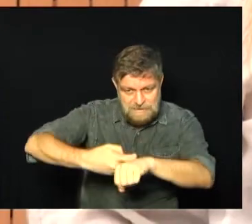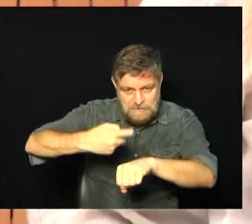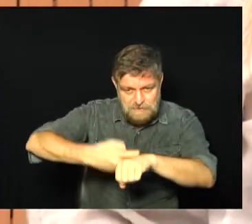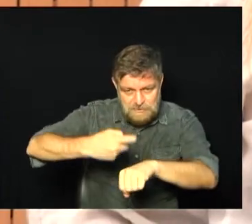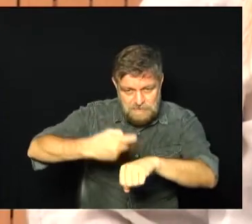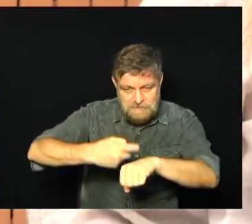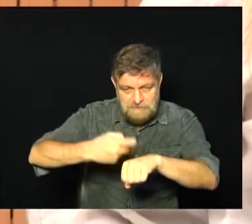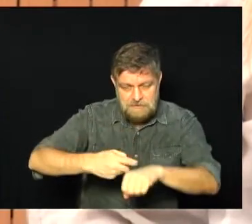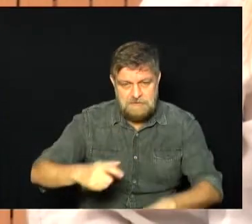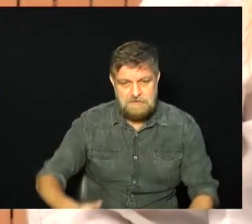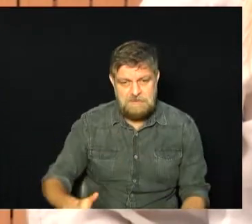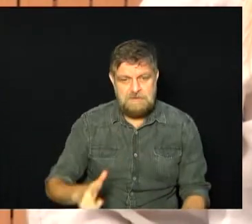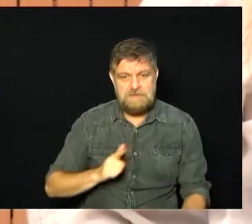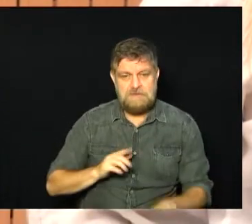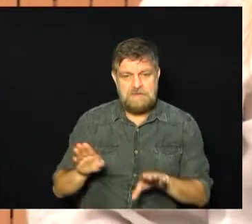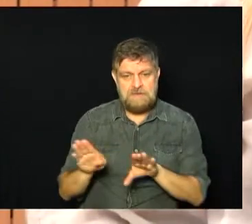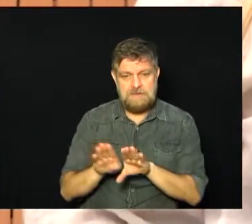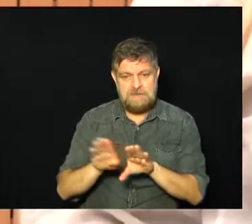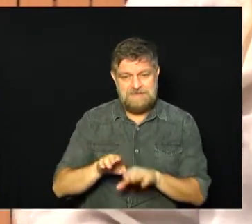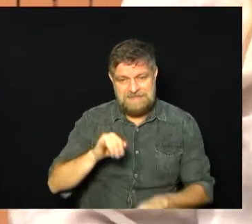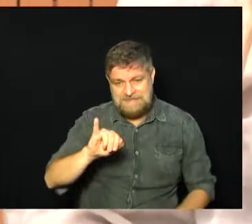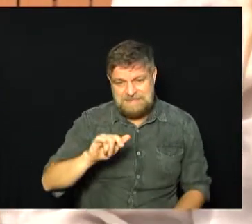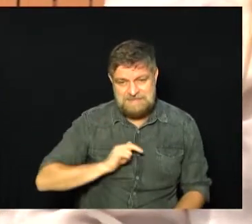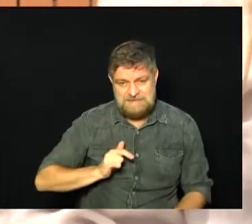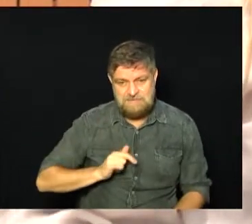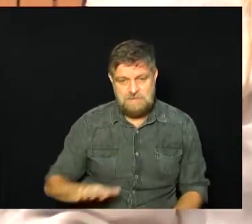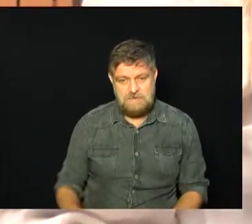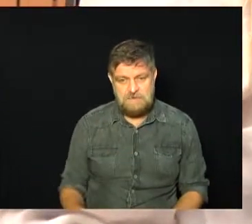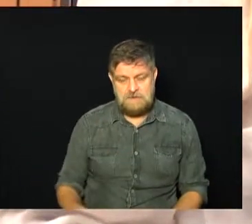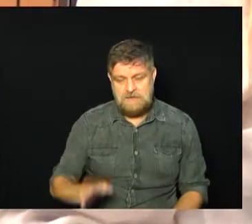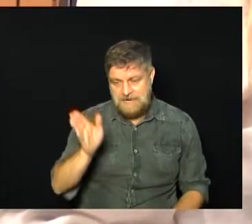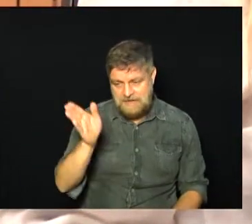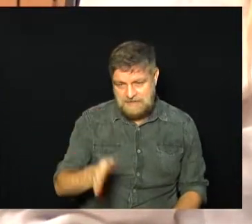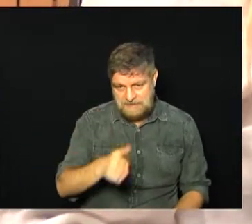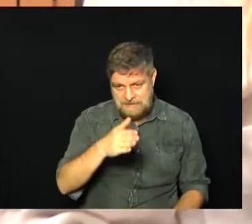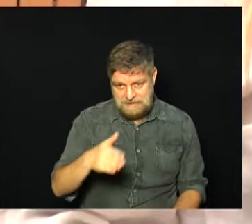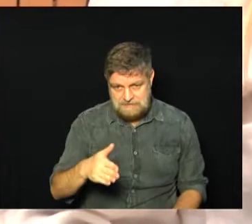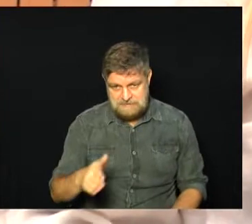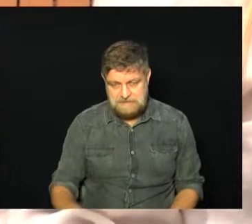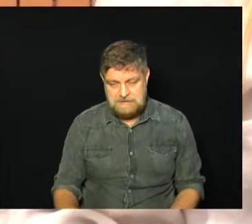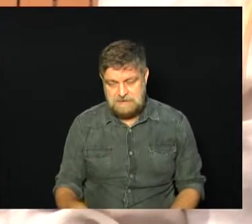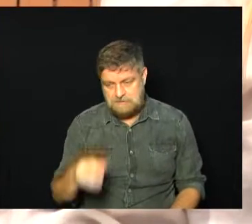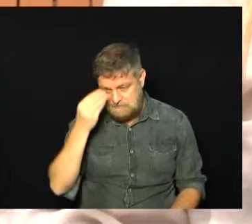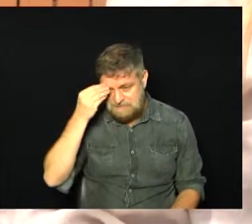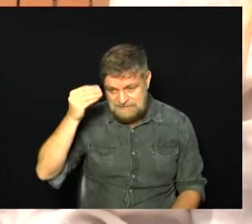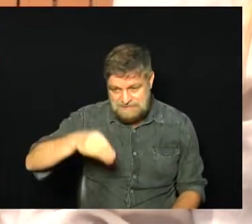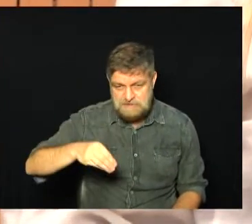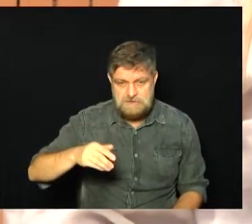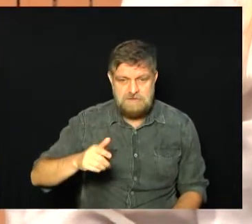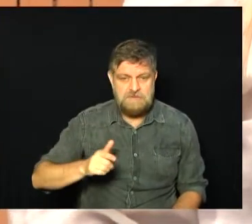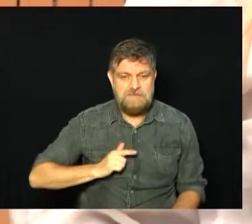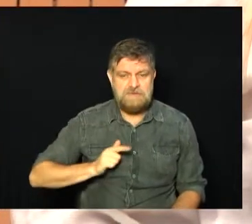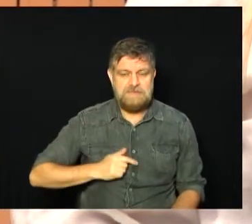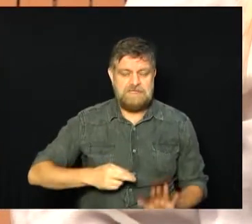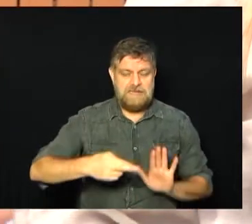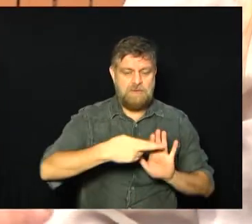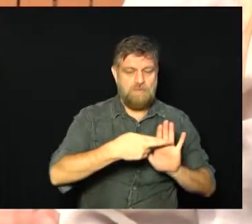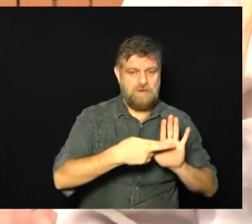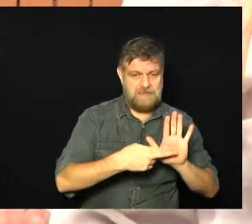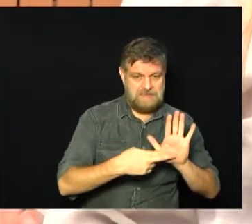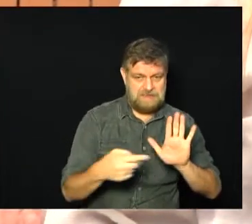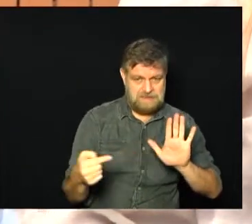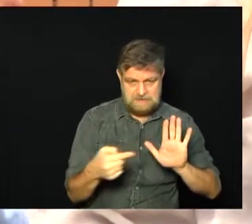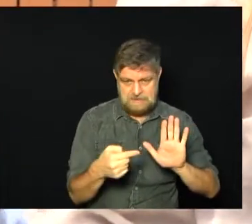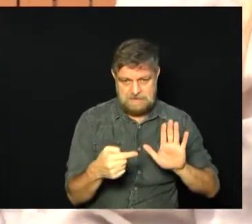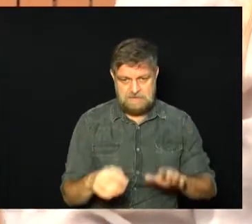na questão da remoção do equipamento haja um critério que